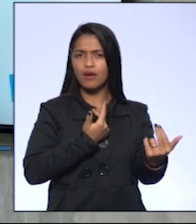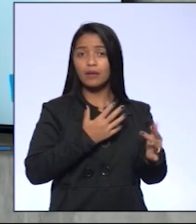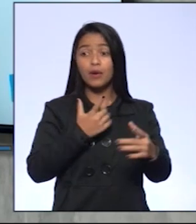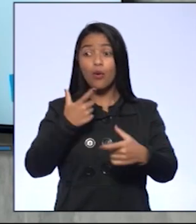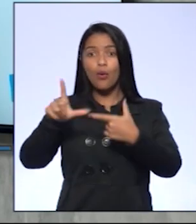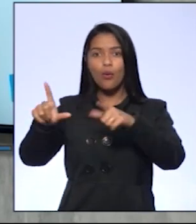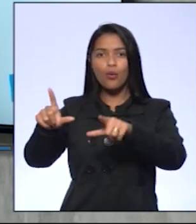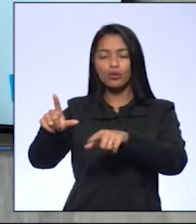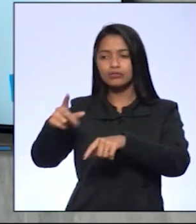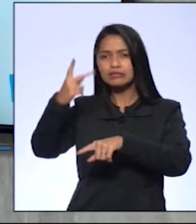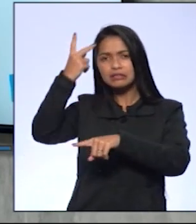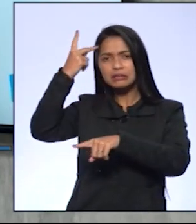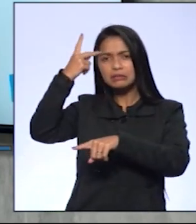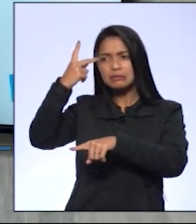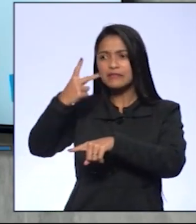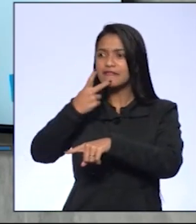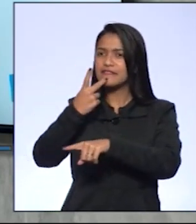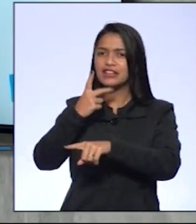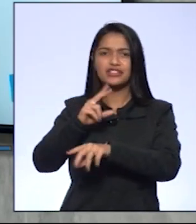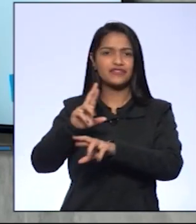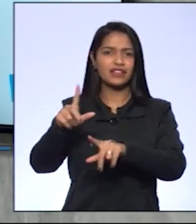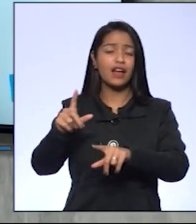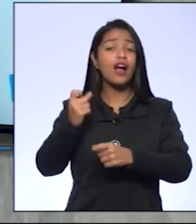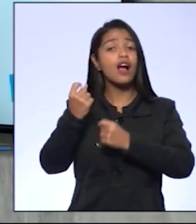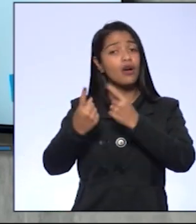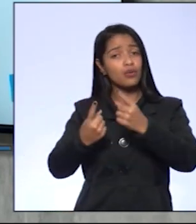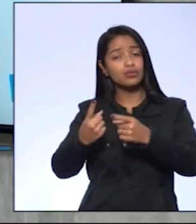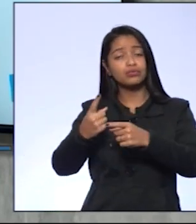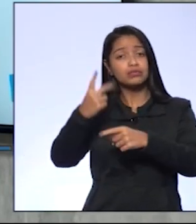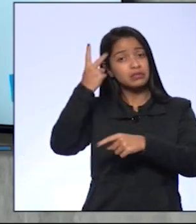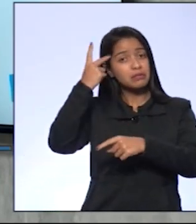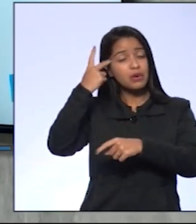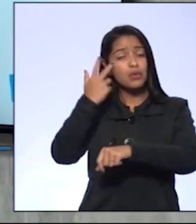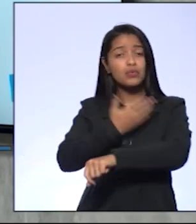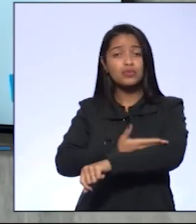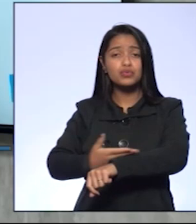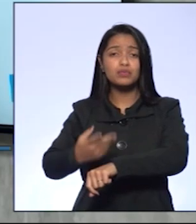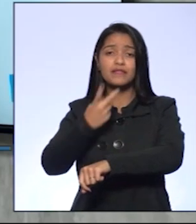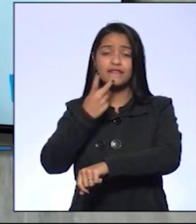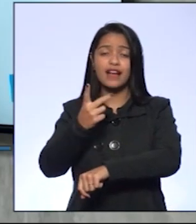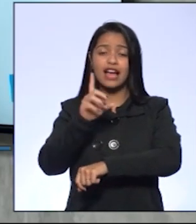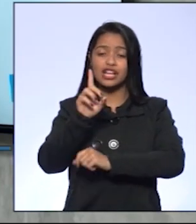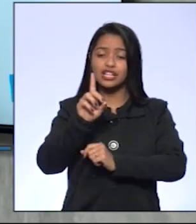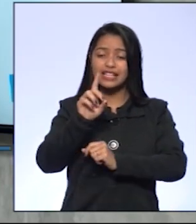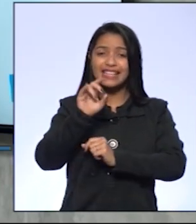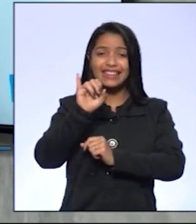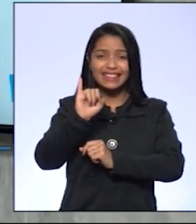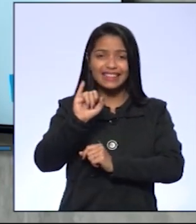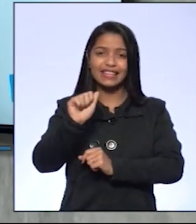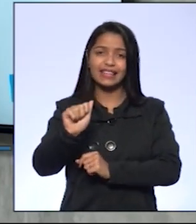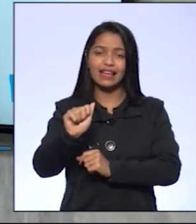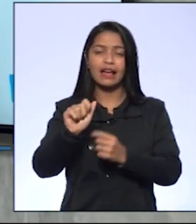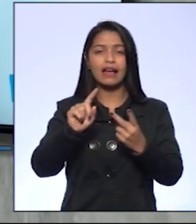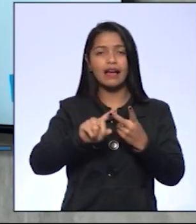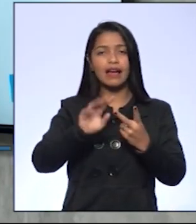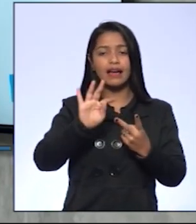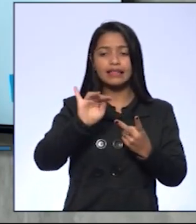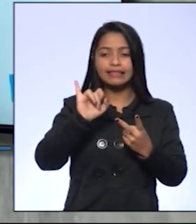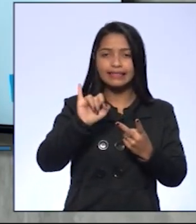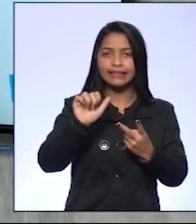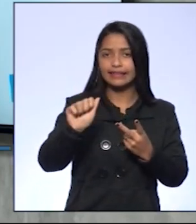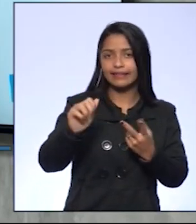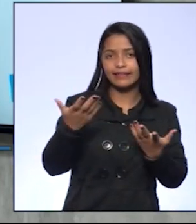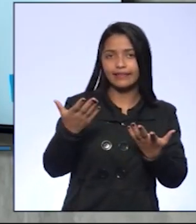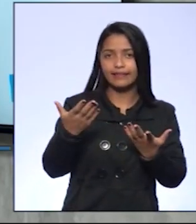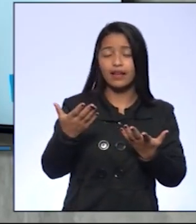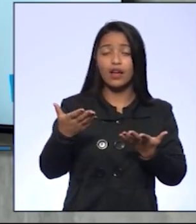que são de São Paulo, que falam dia, tia, certo? Tem um pessoal aqui, né? Nós estamos aqui